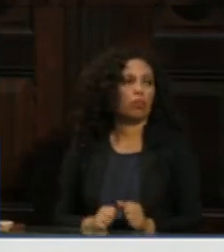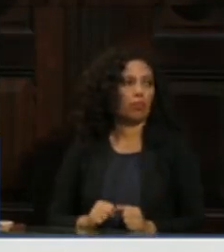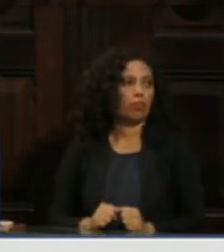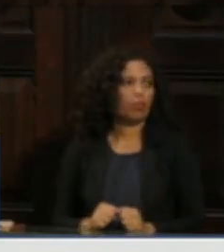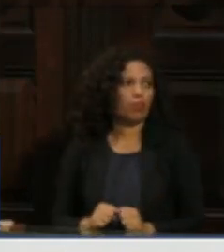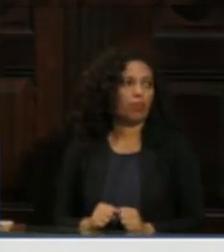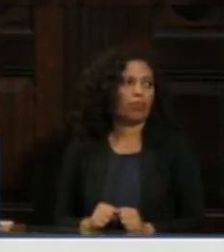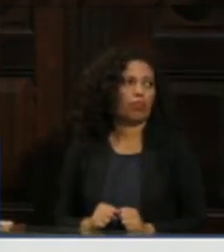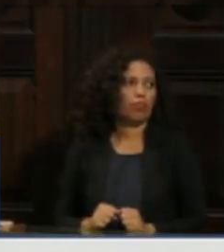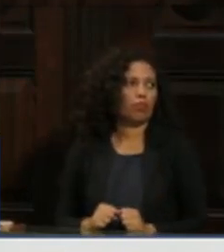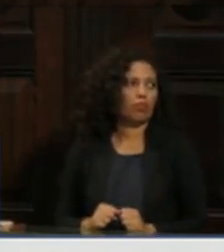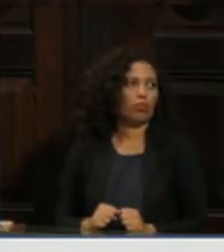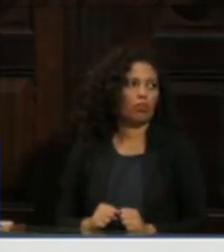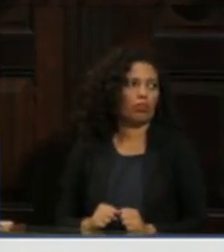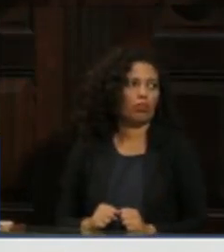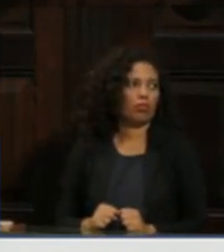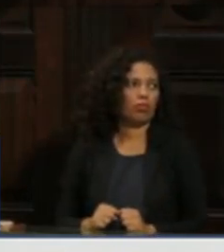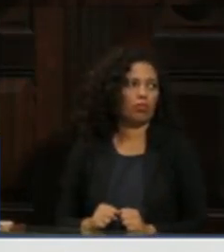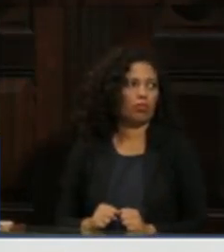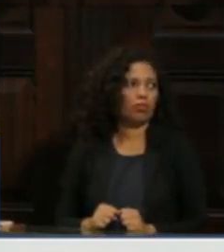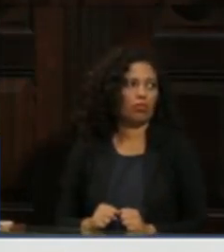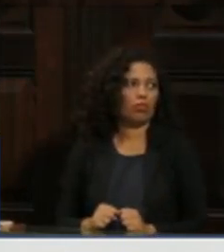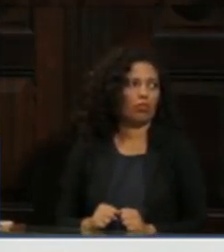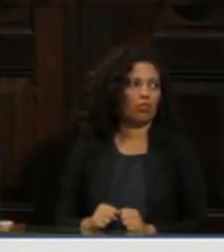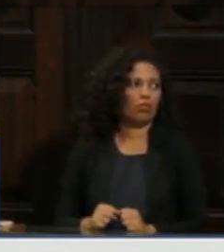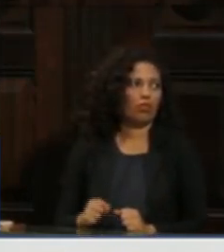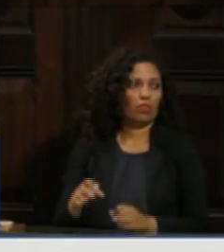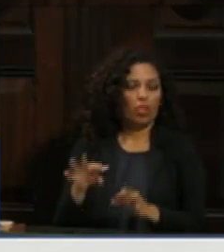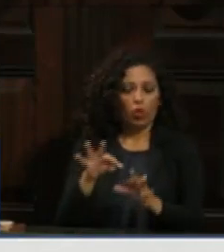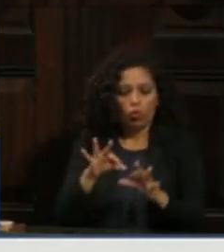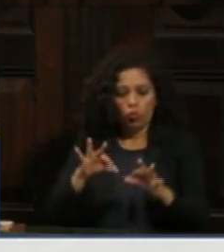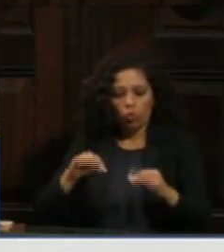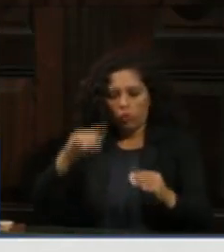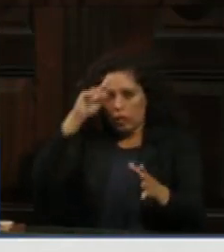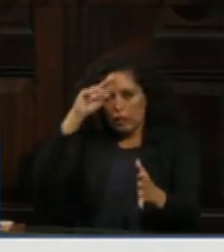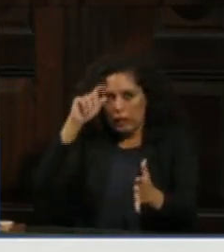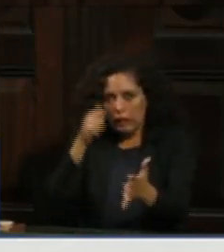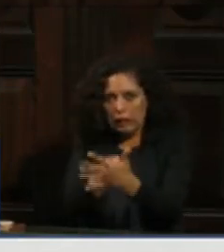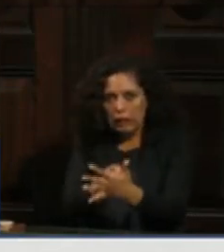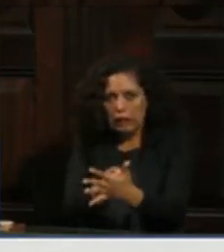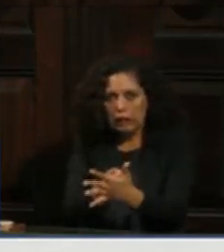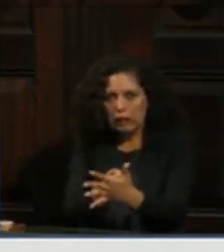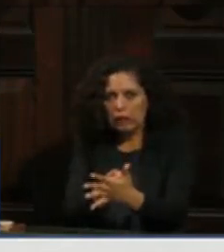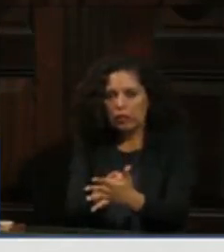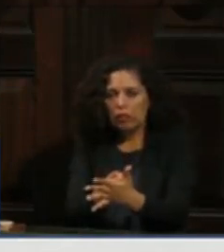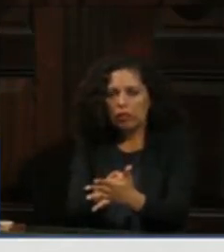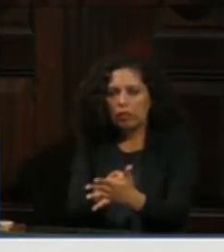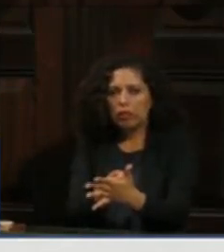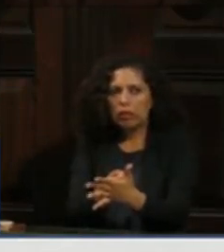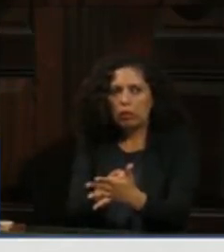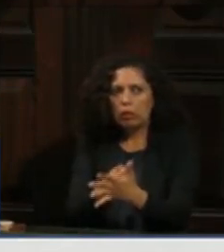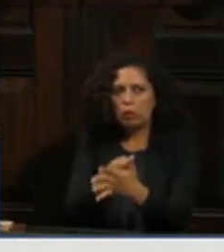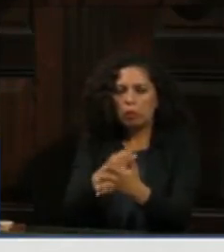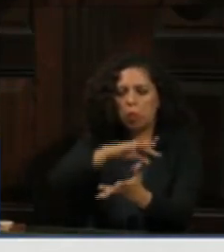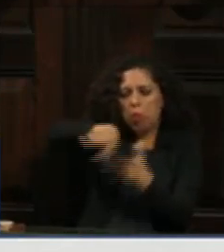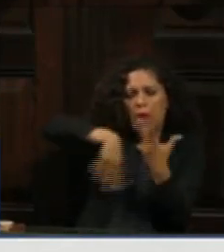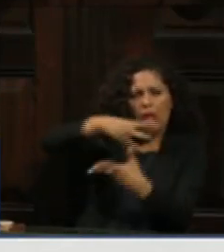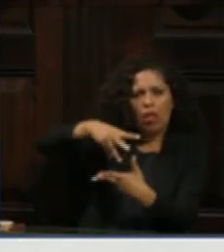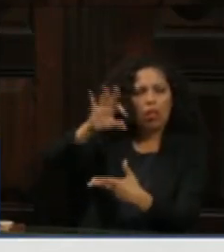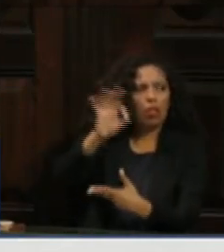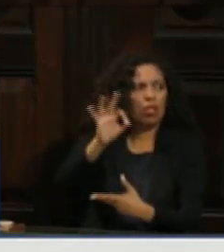população, o cidadão. Nós somos aqueles que a cada 4 anos nos apresentamos